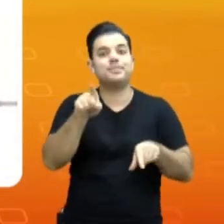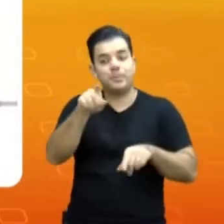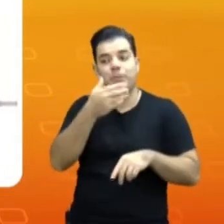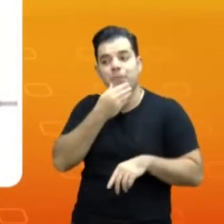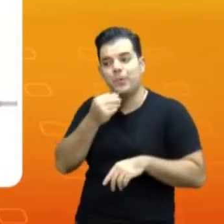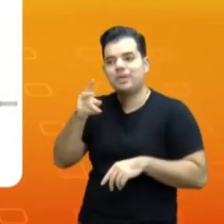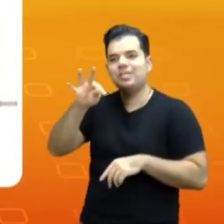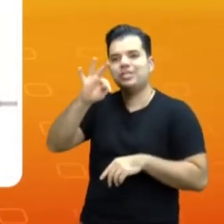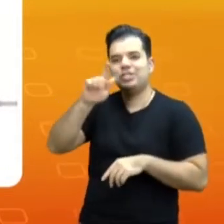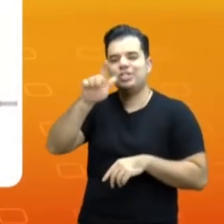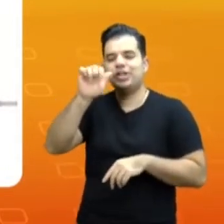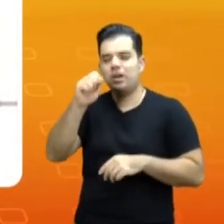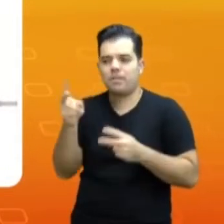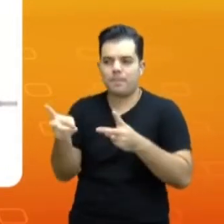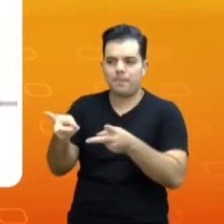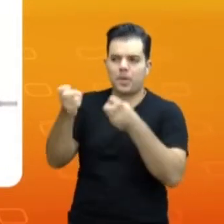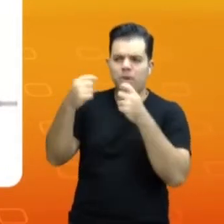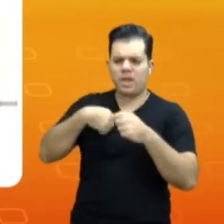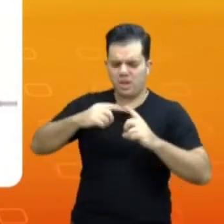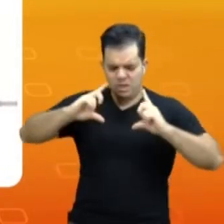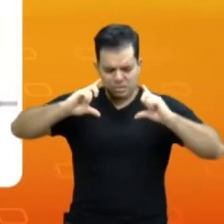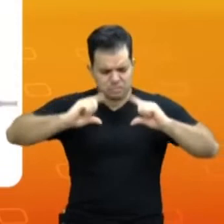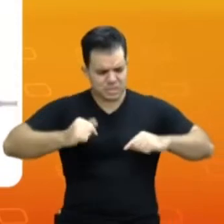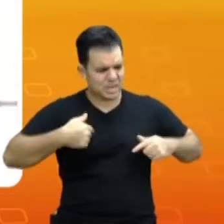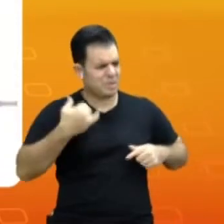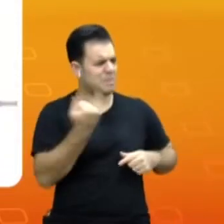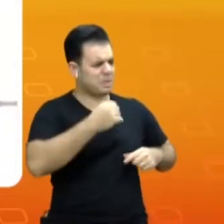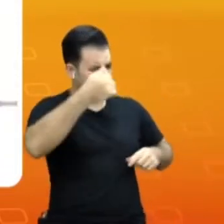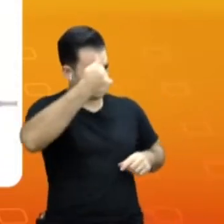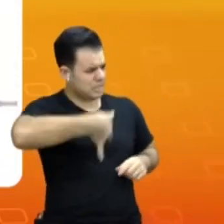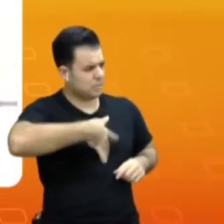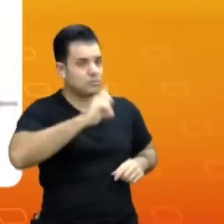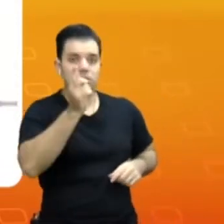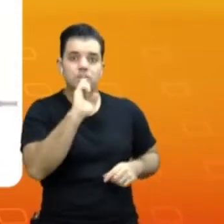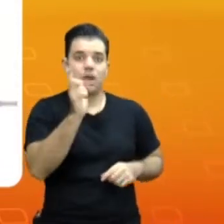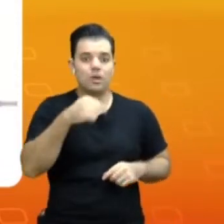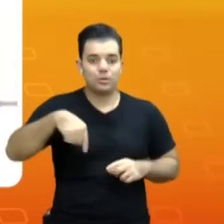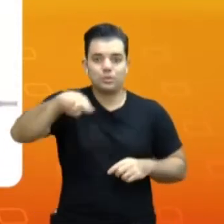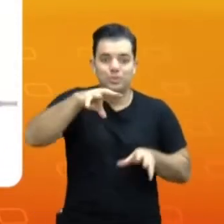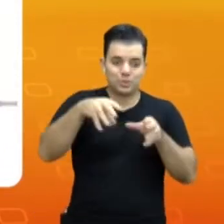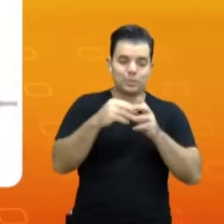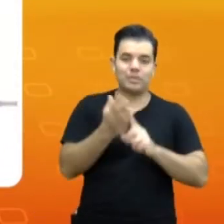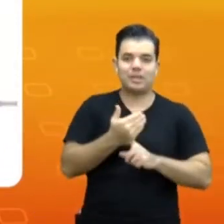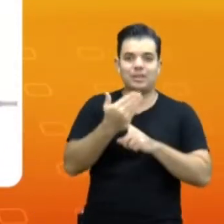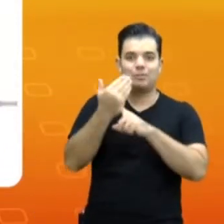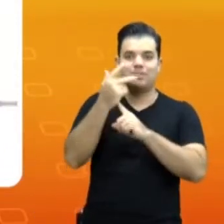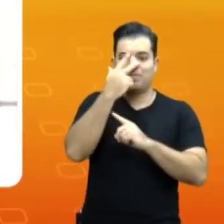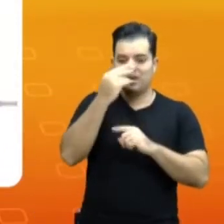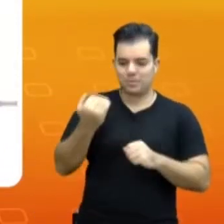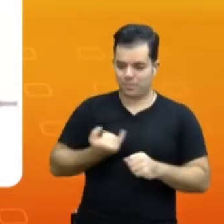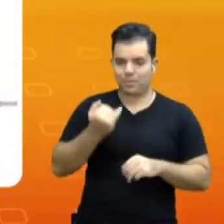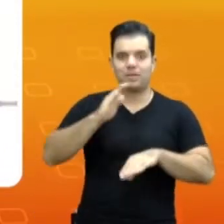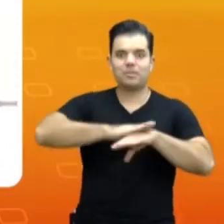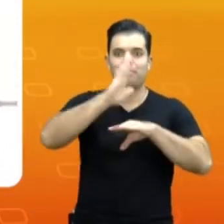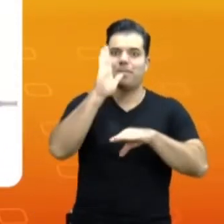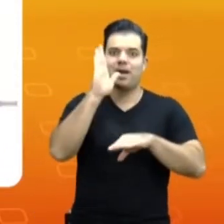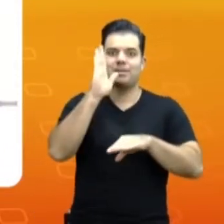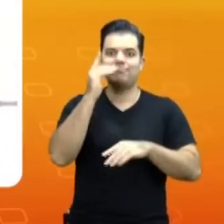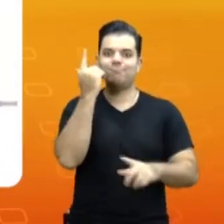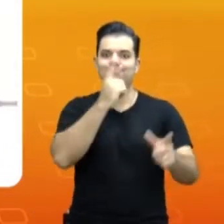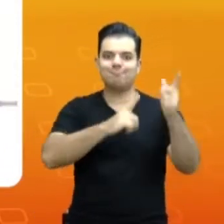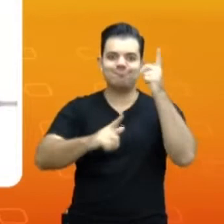menos, né, importante. Pelo contrário, a gente vira mais, nós, como tecnologia, nós ficamos mais importantes. Porque a gente